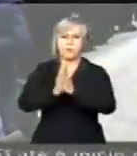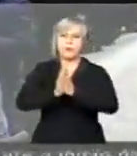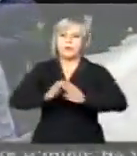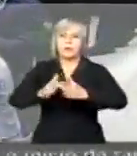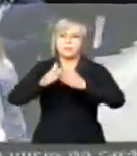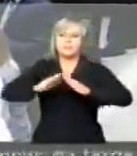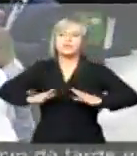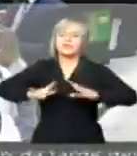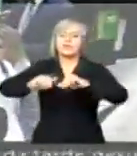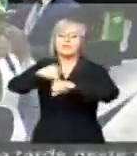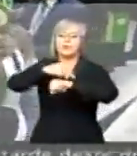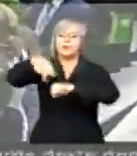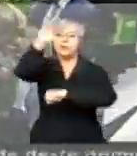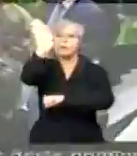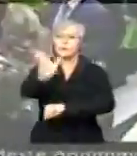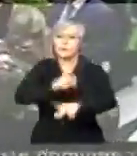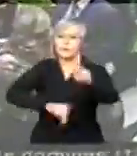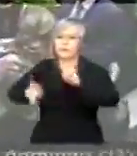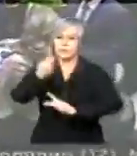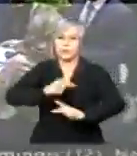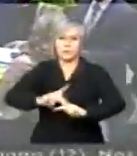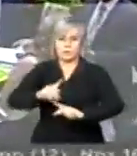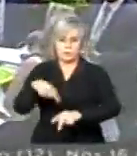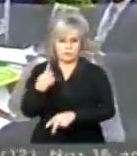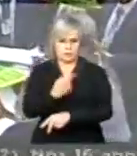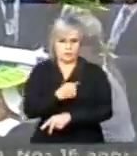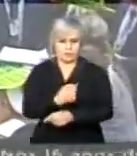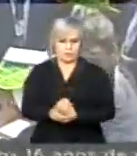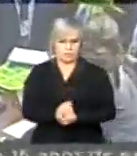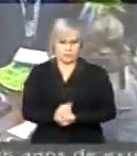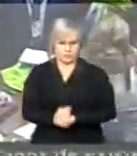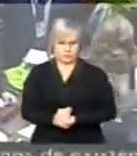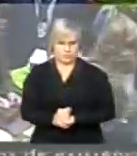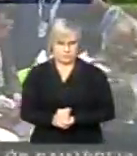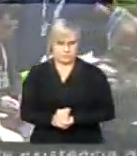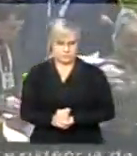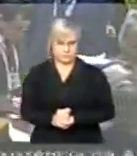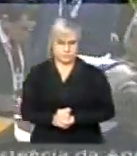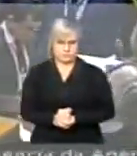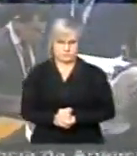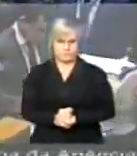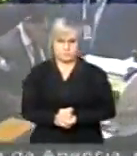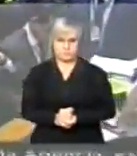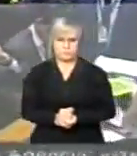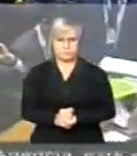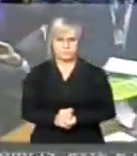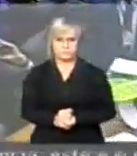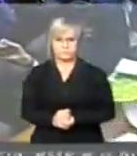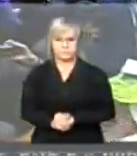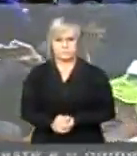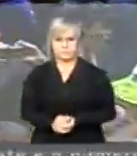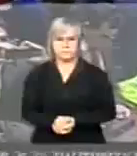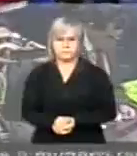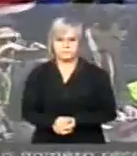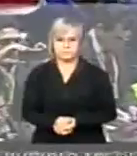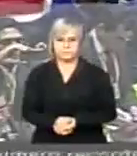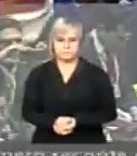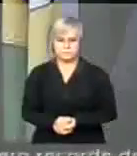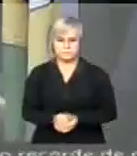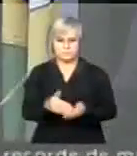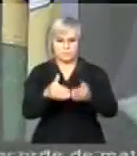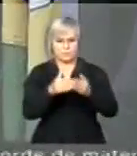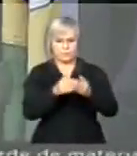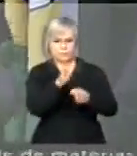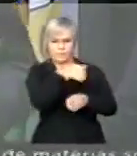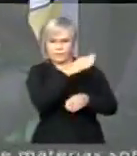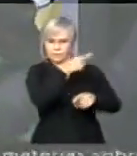todos os brasileiros que estão em casa, para que a gente possa por favor, interrompa, interrompa, deputado Paulinho. Eu vou